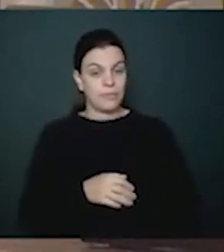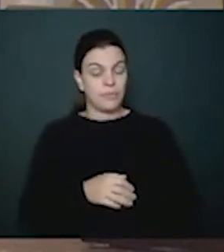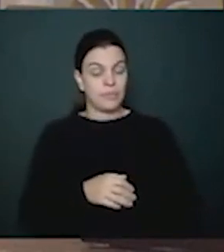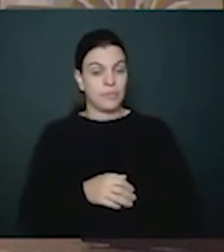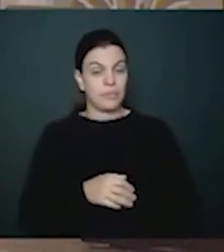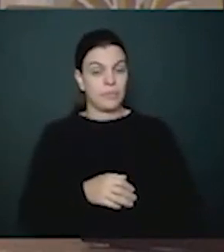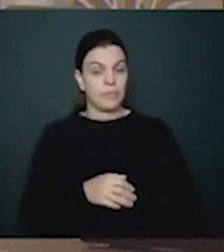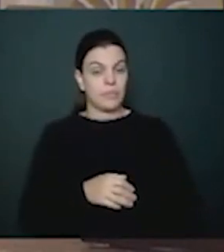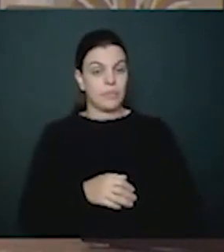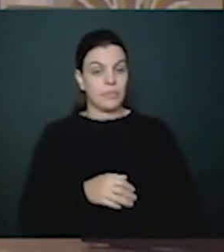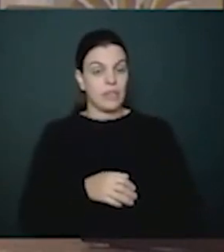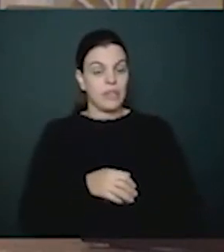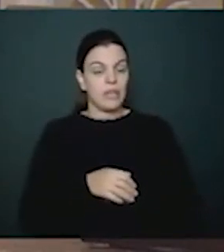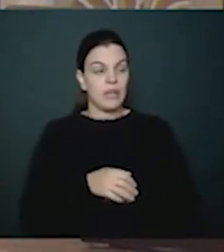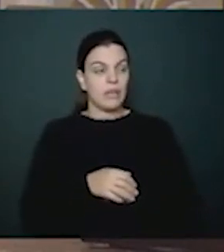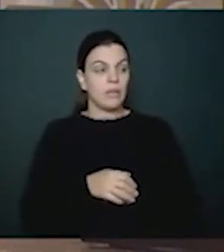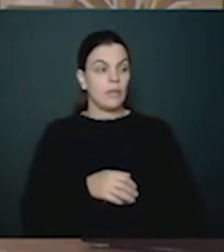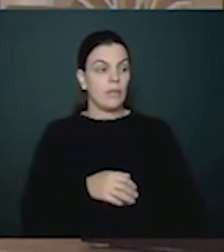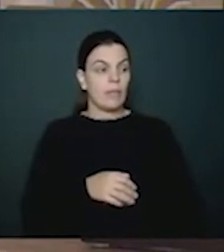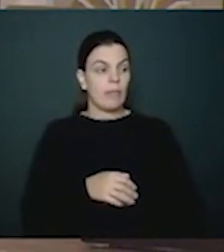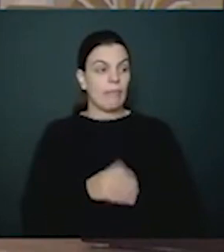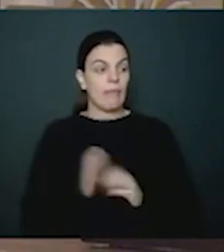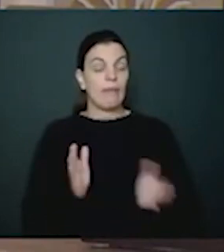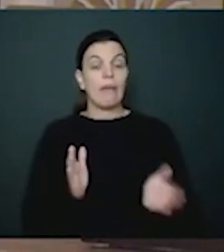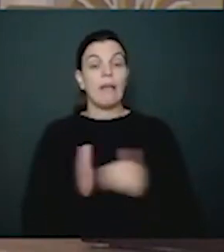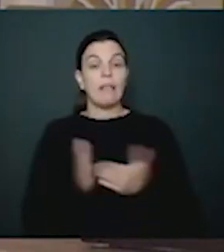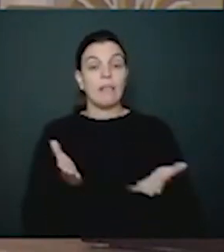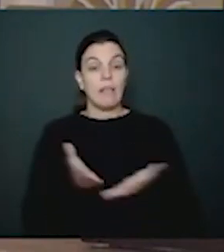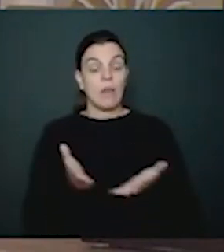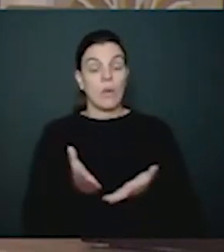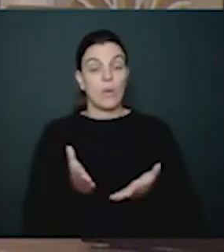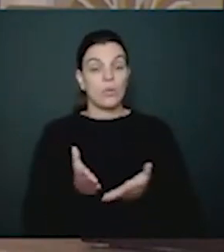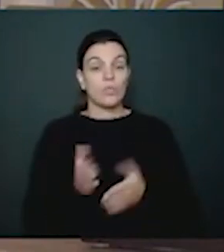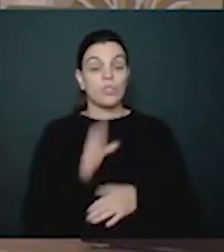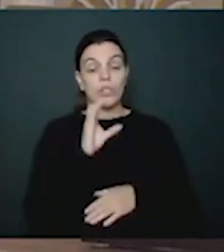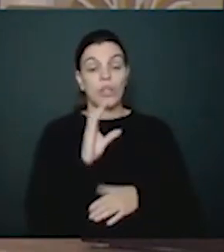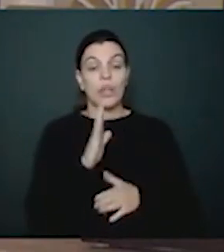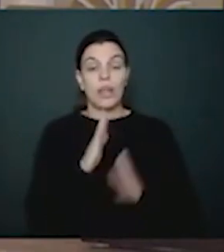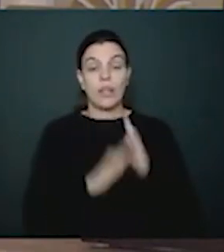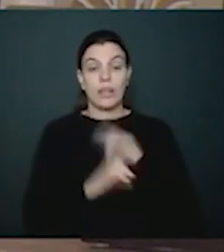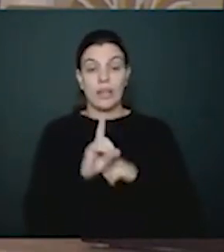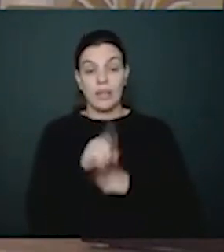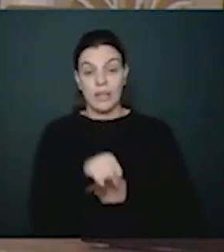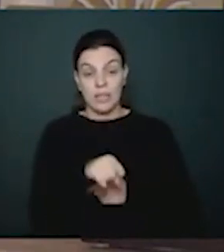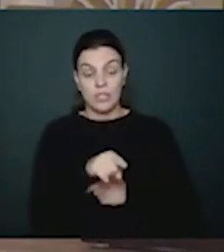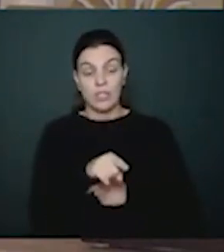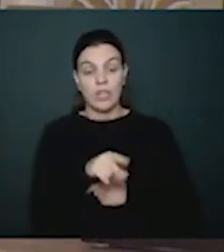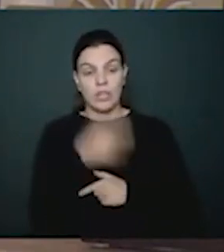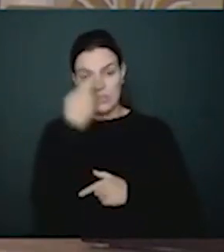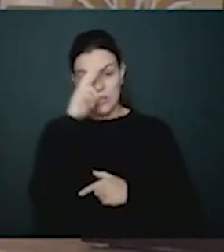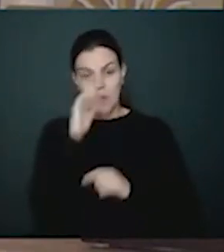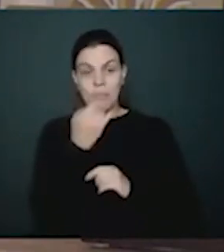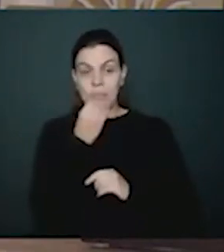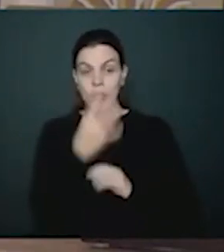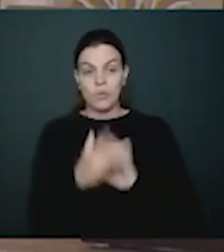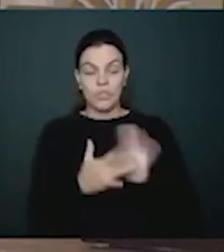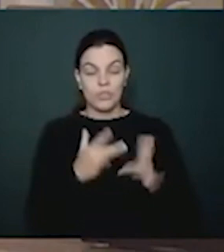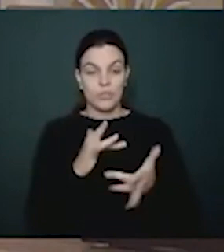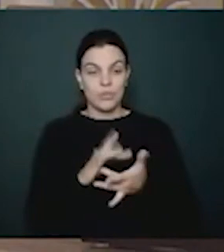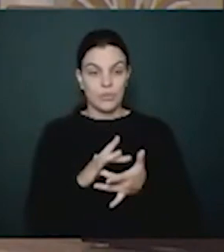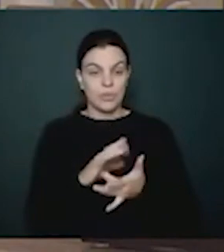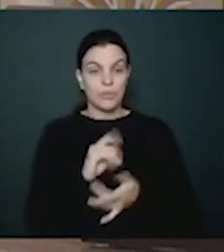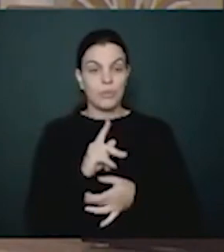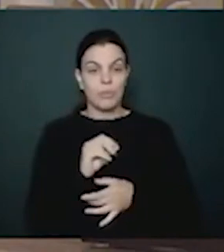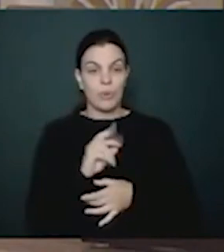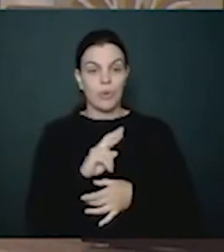cultura, até hoje, a paróquia Senhor Bom Jesus do Portão realiza, nos últimos domingos,